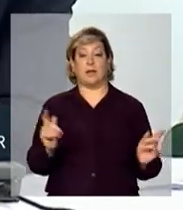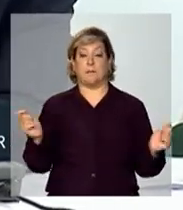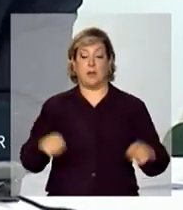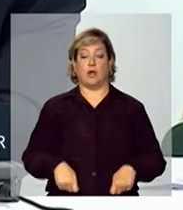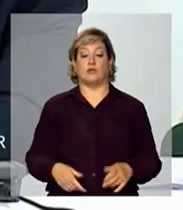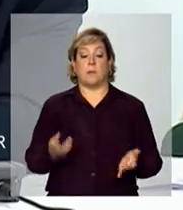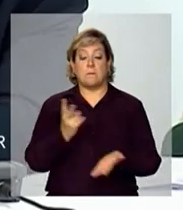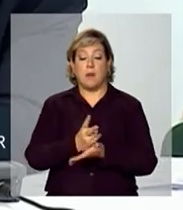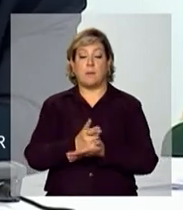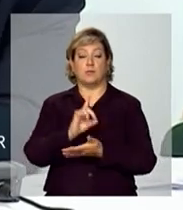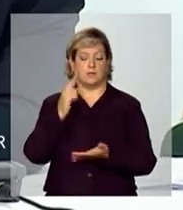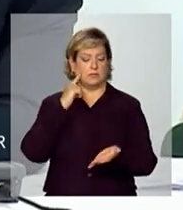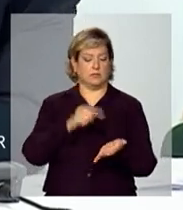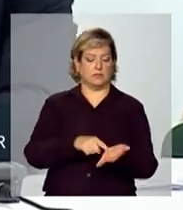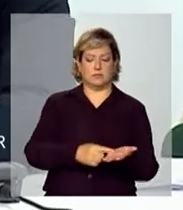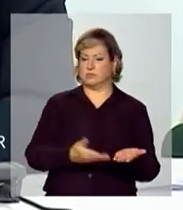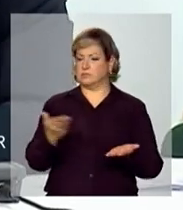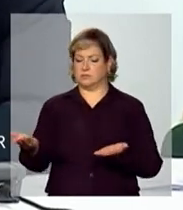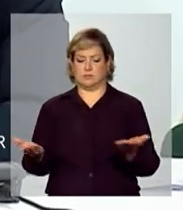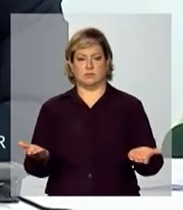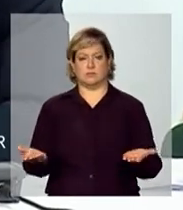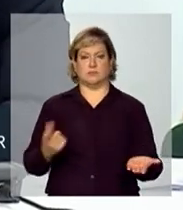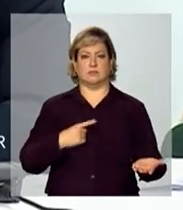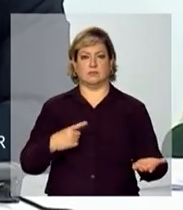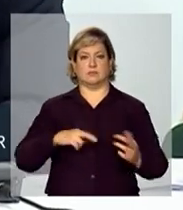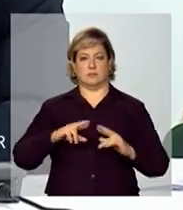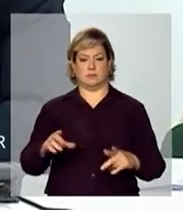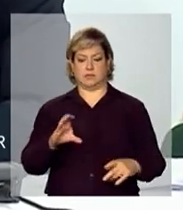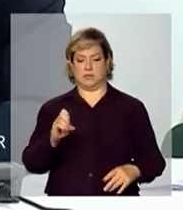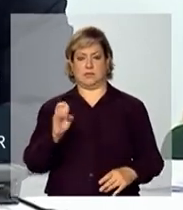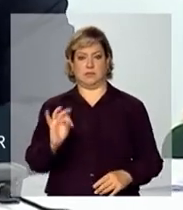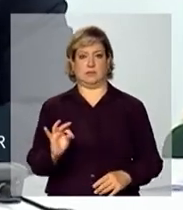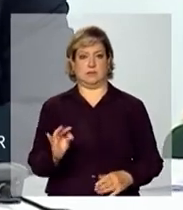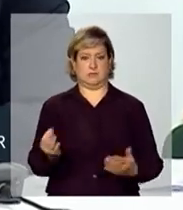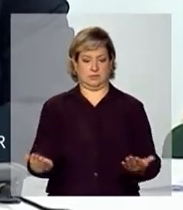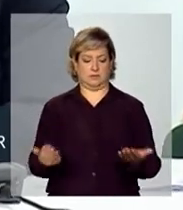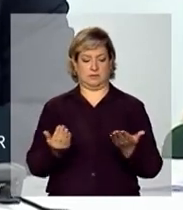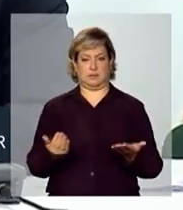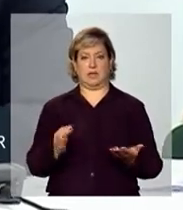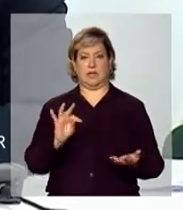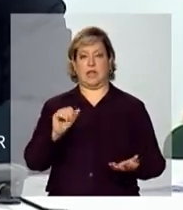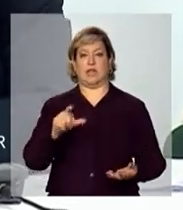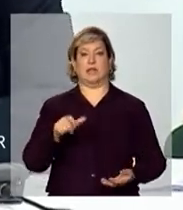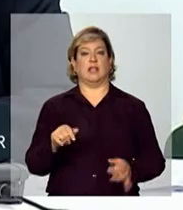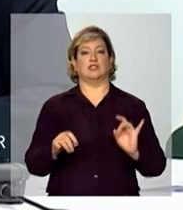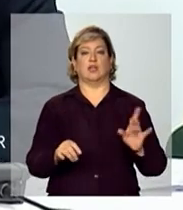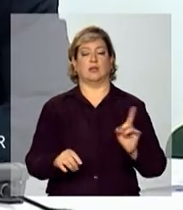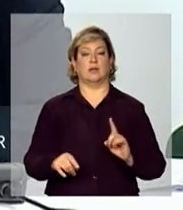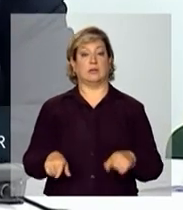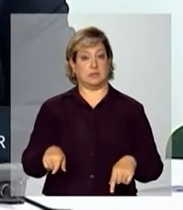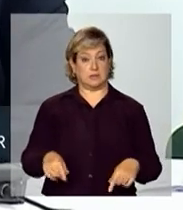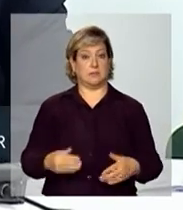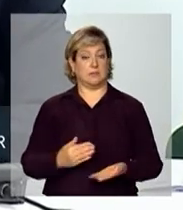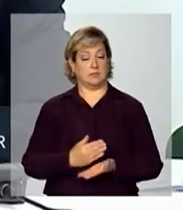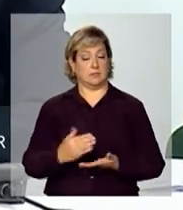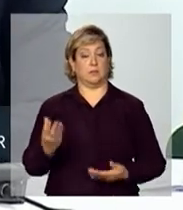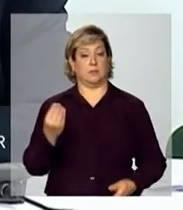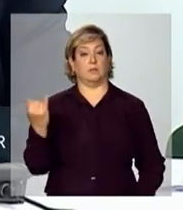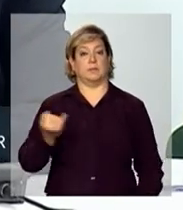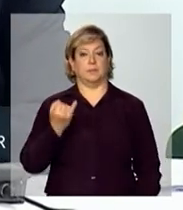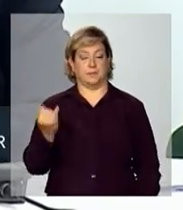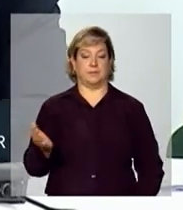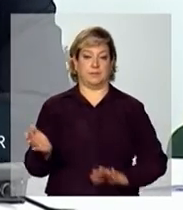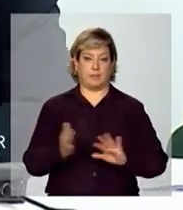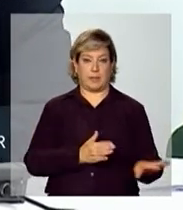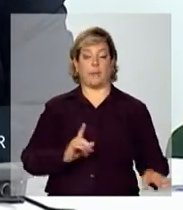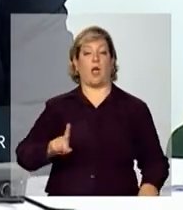outro banco aqui como te mostro nessa planilha já está me oferecendo um sete que é isso não a taxa apenas então é um passo muito relevante outro